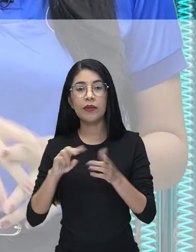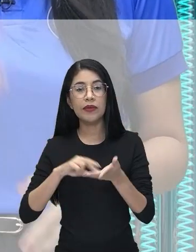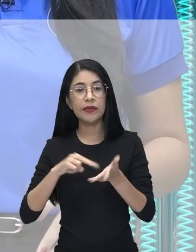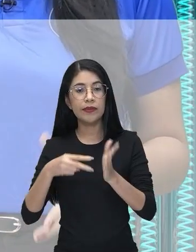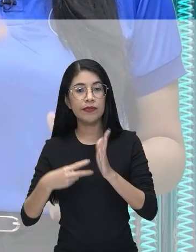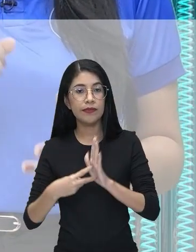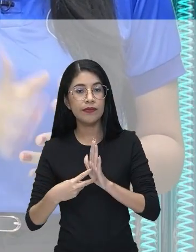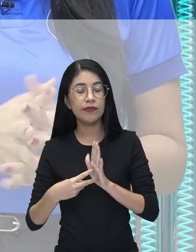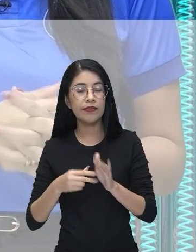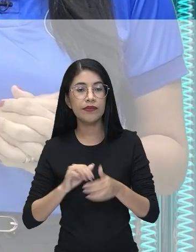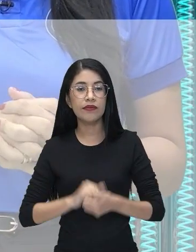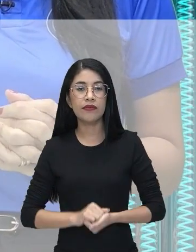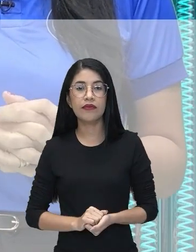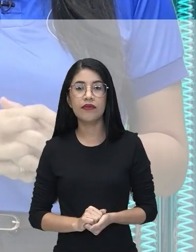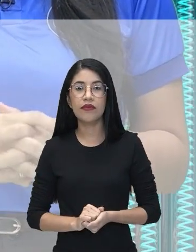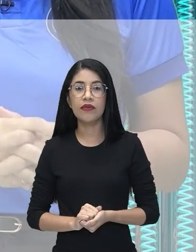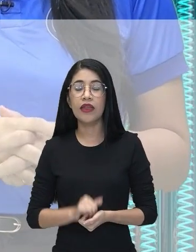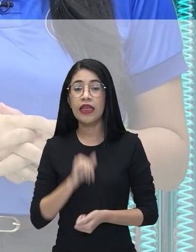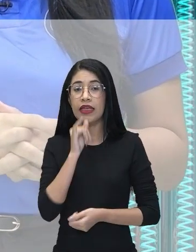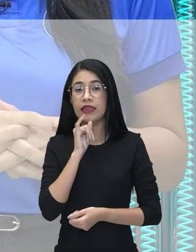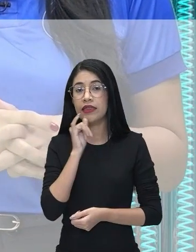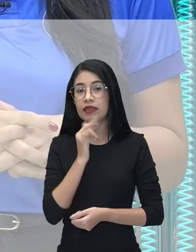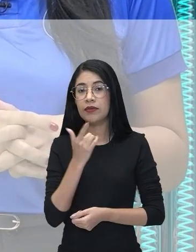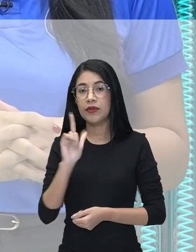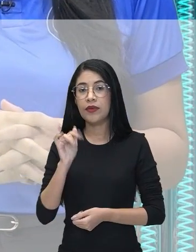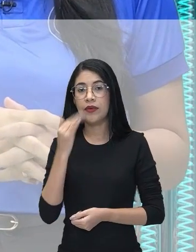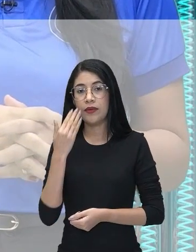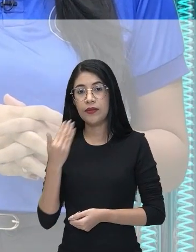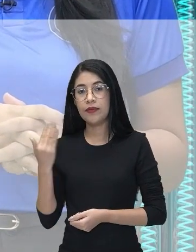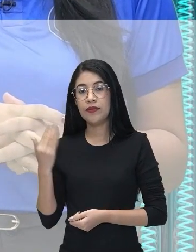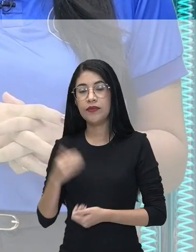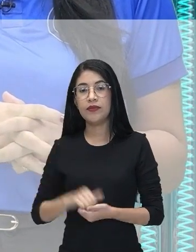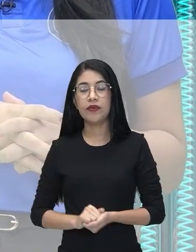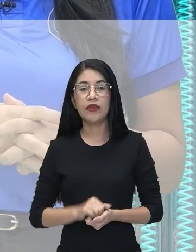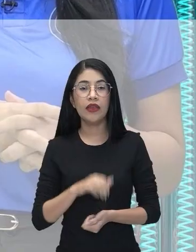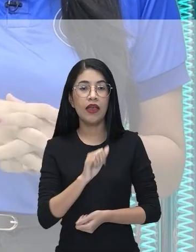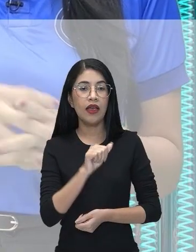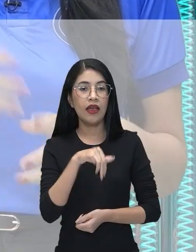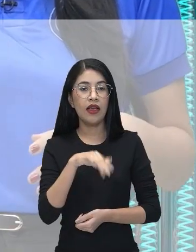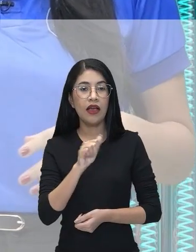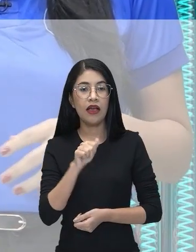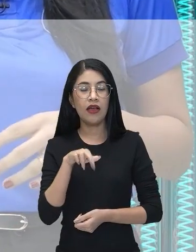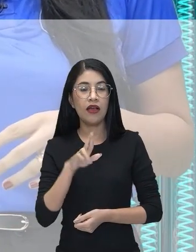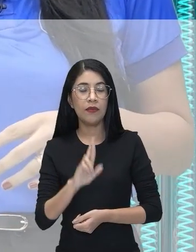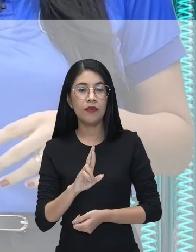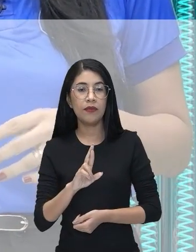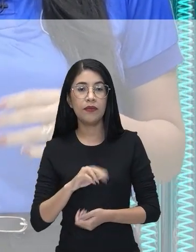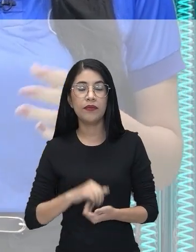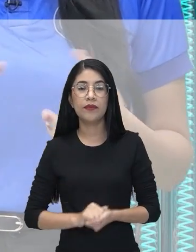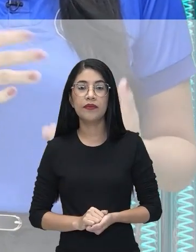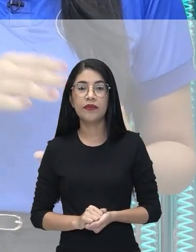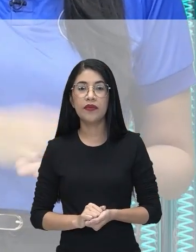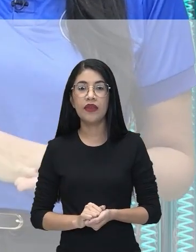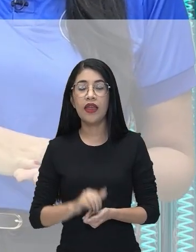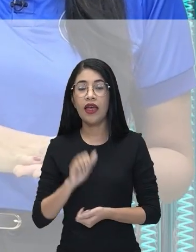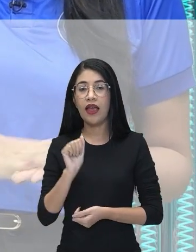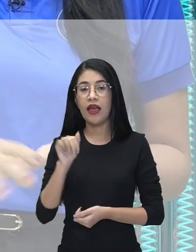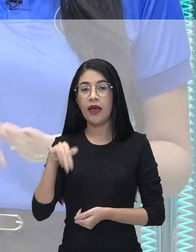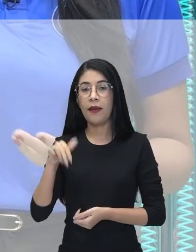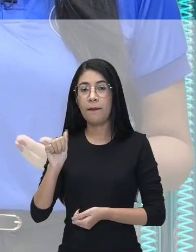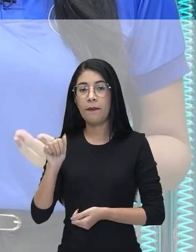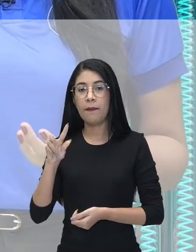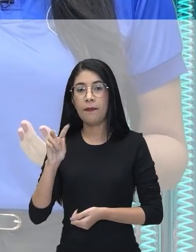significado. Temos mais exemplos também na língua portuguesa. Amor, amável.